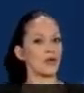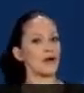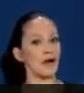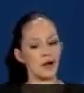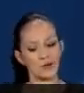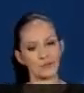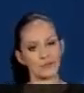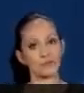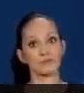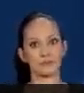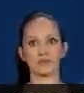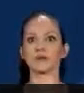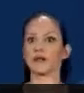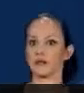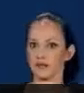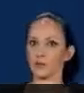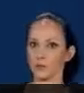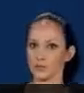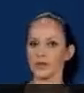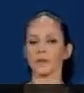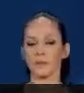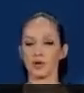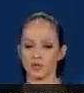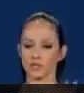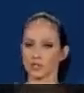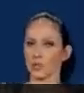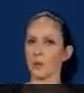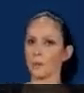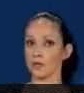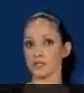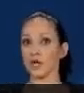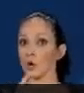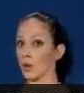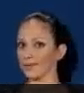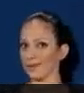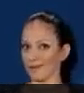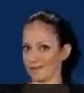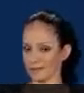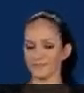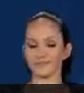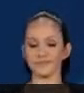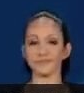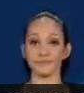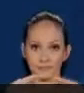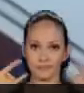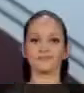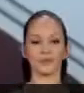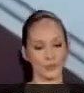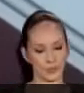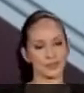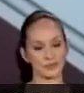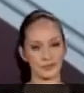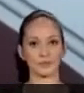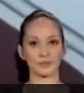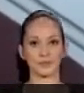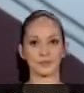disponibilizado nas salas. Também é permitido usar luvas, mas devem ser transparentes. E o uso da máscara é obrigatório. O